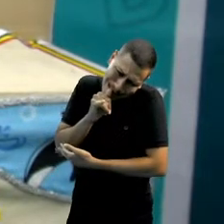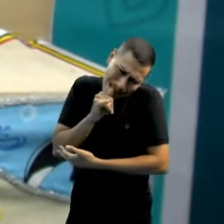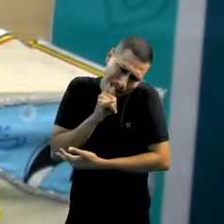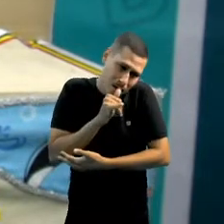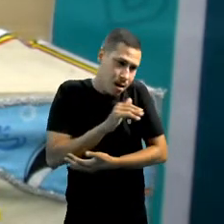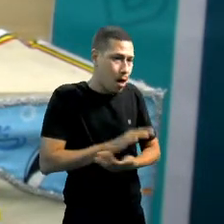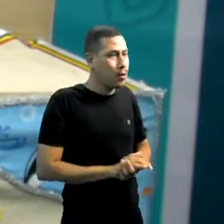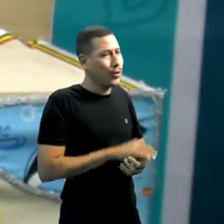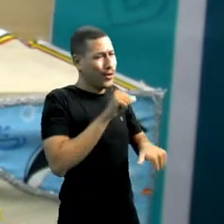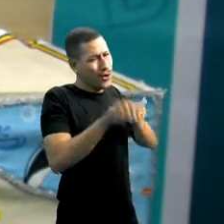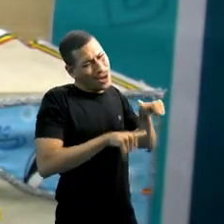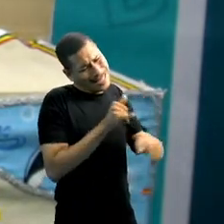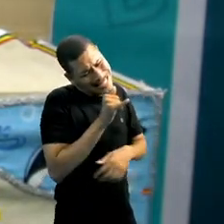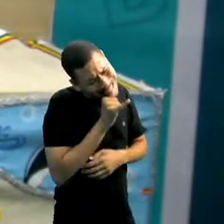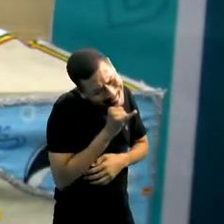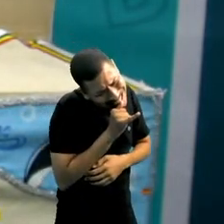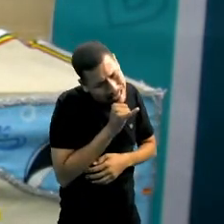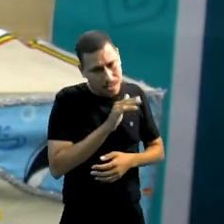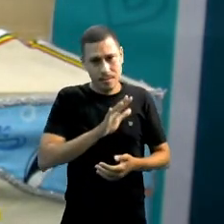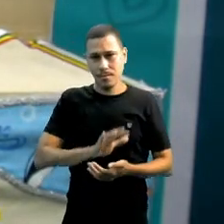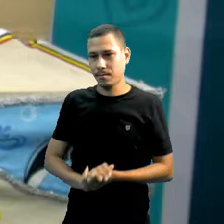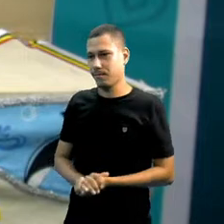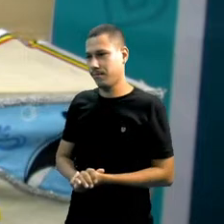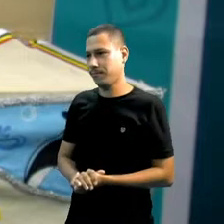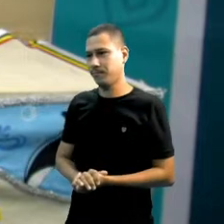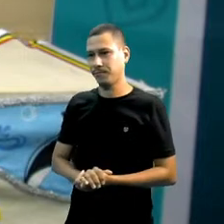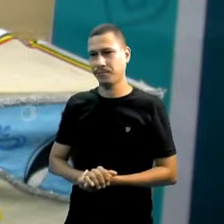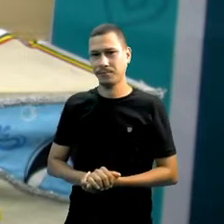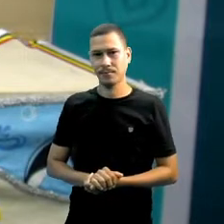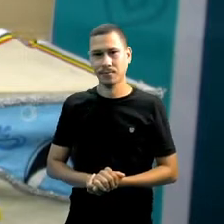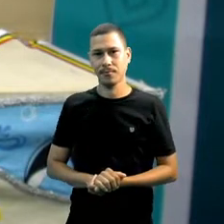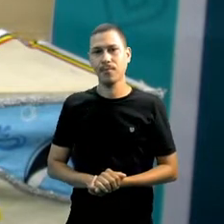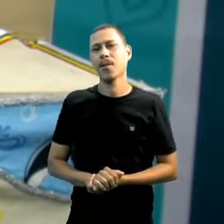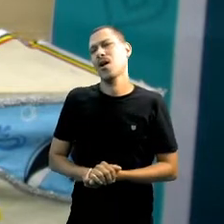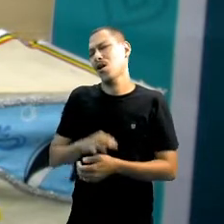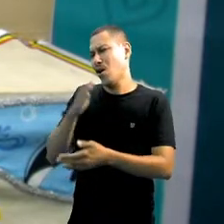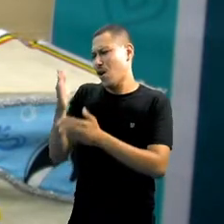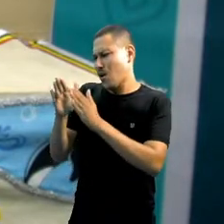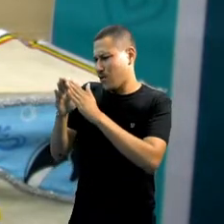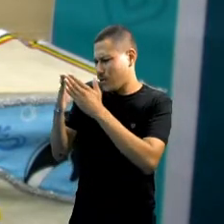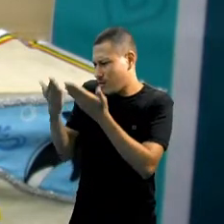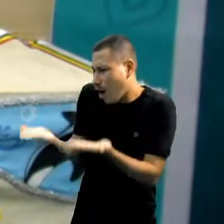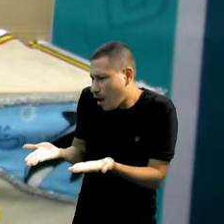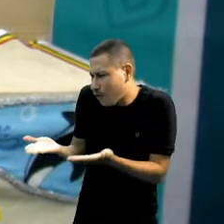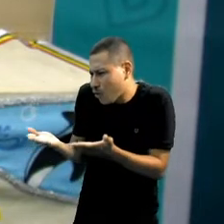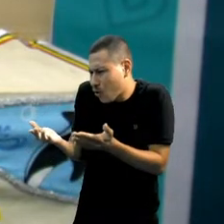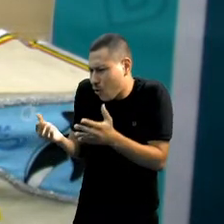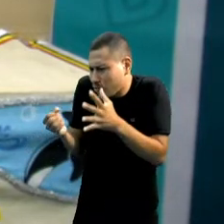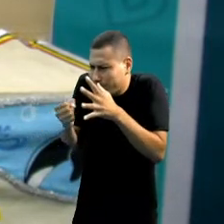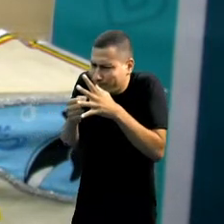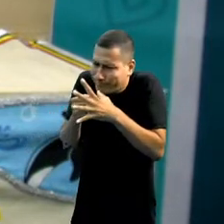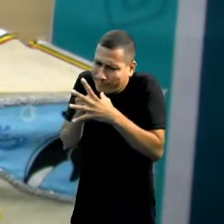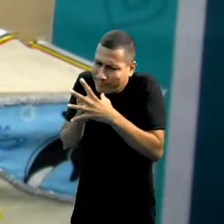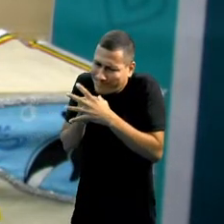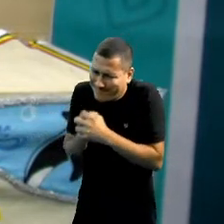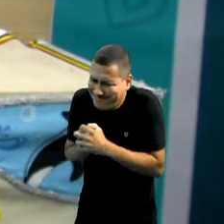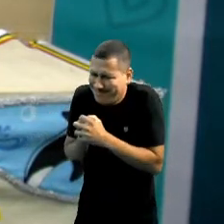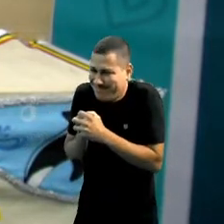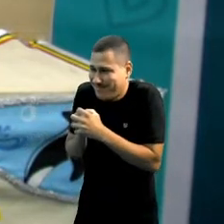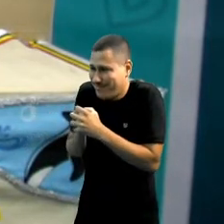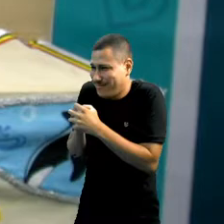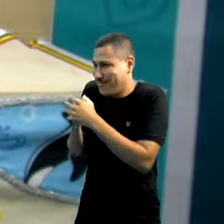Triste. Muito triste, crianças. E ele ficou lá no cantinho dele, na prateleira